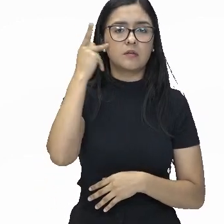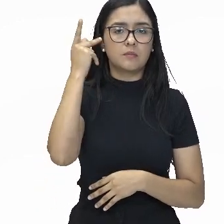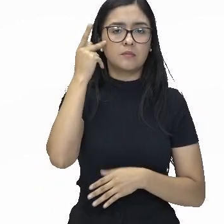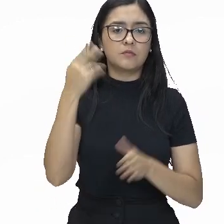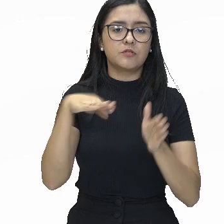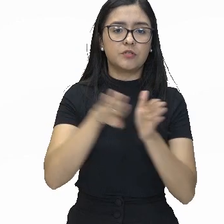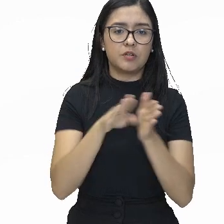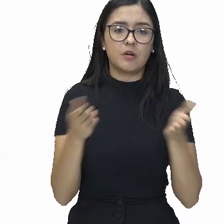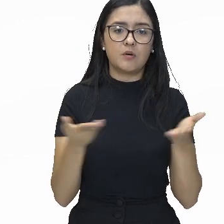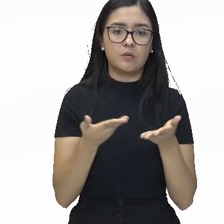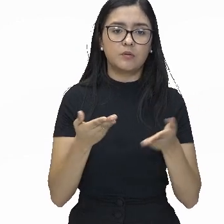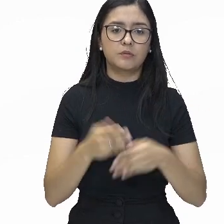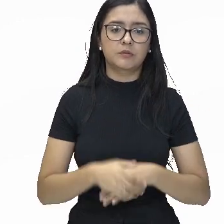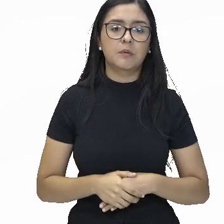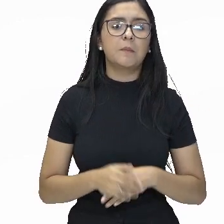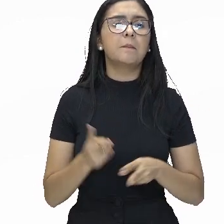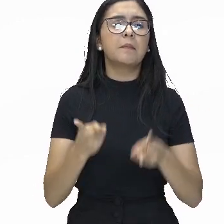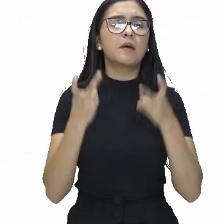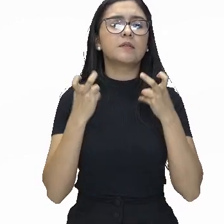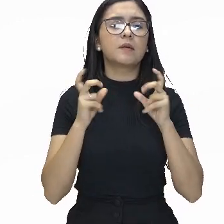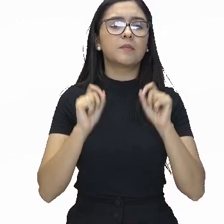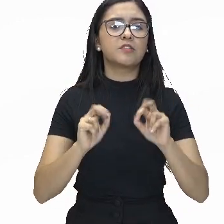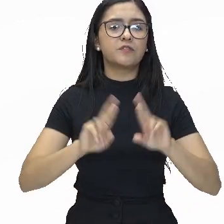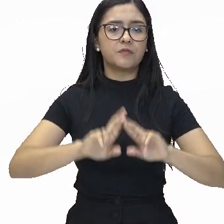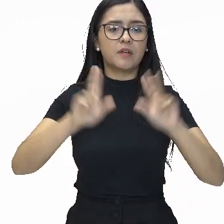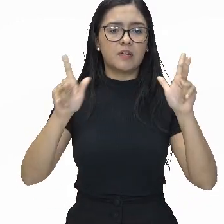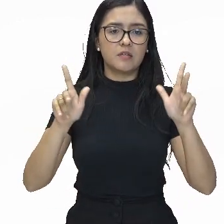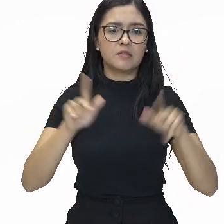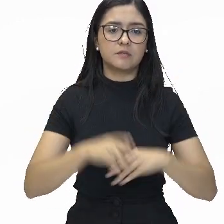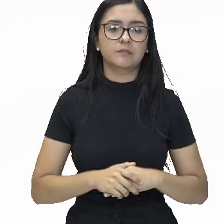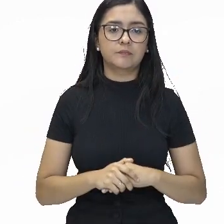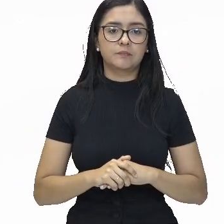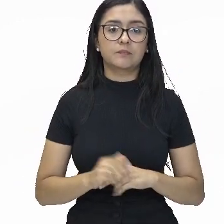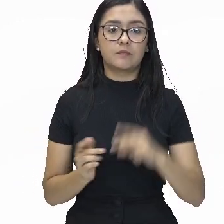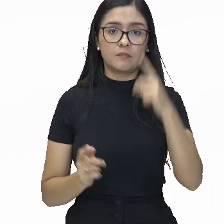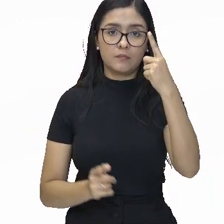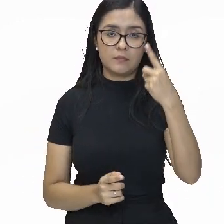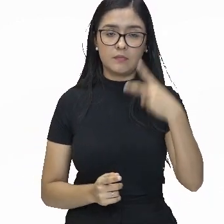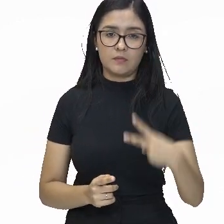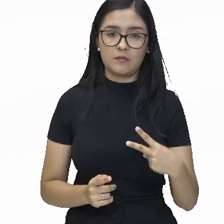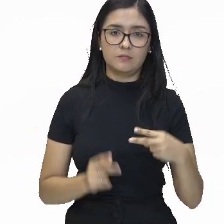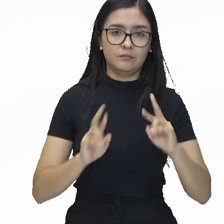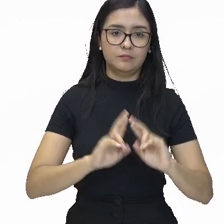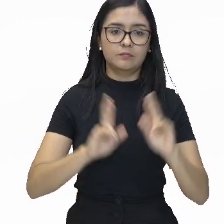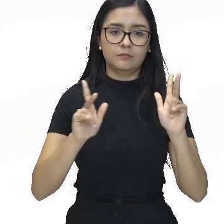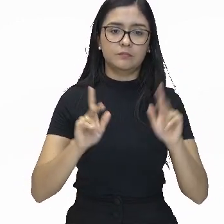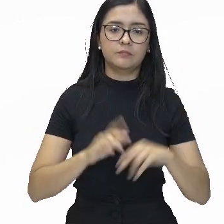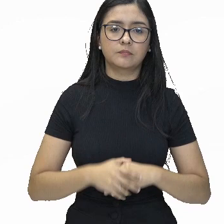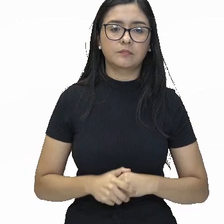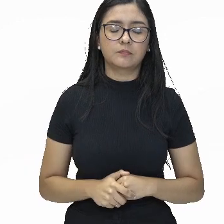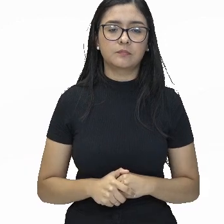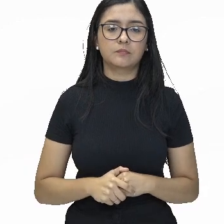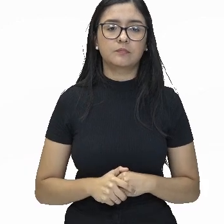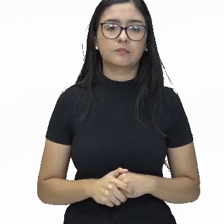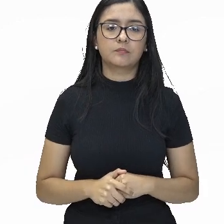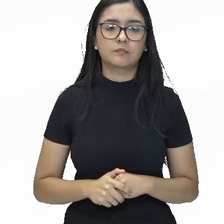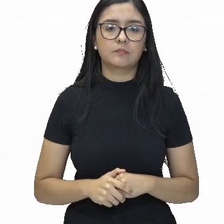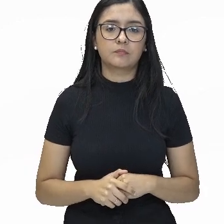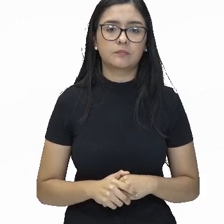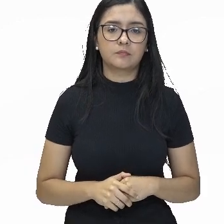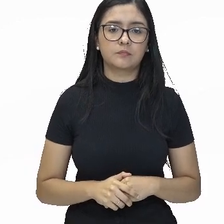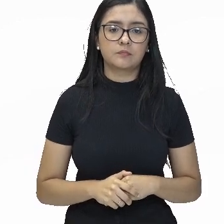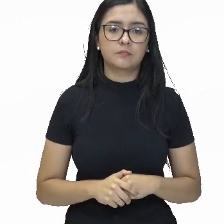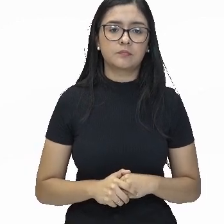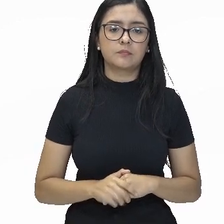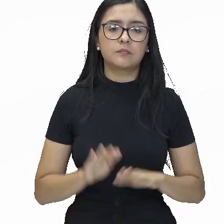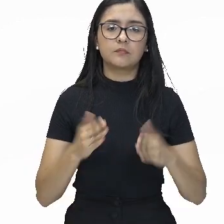nas duas? Meu filho que mora em São Paulo chegará hoje. Aí dá a ideia,